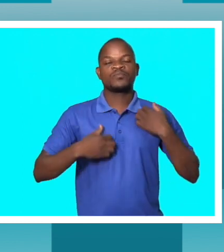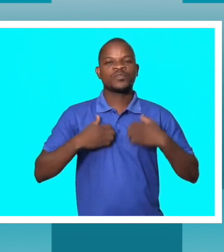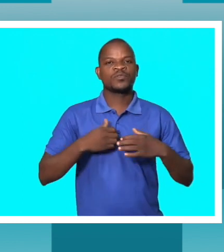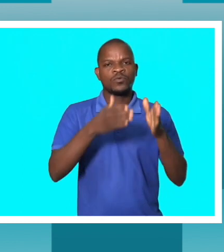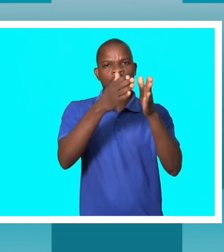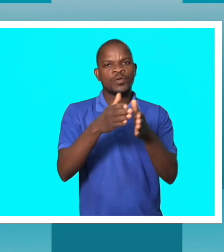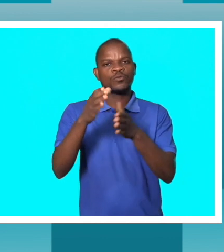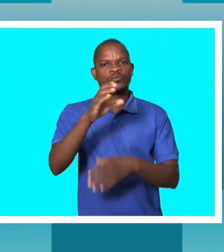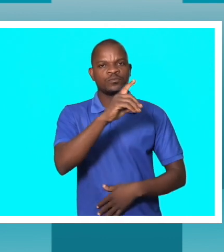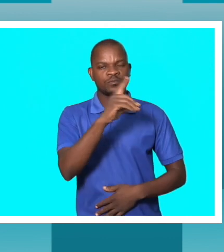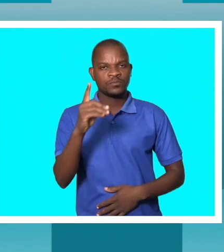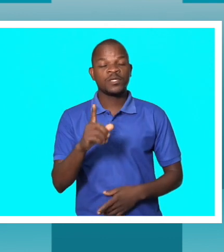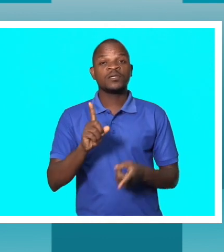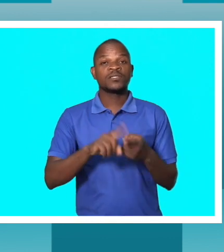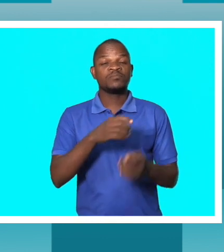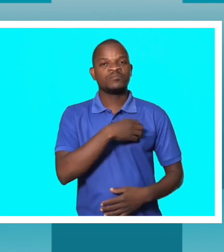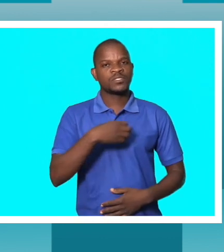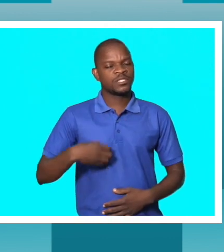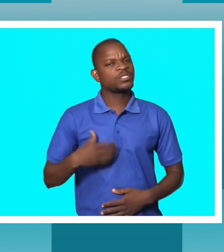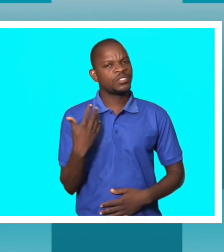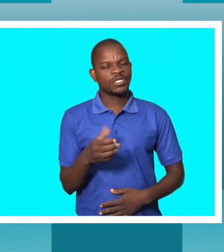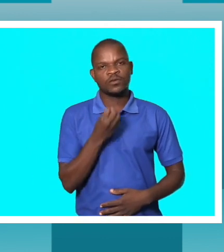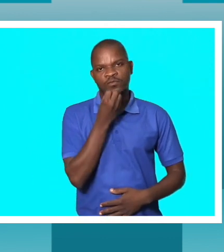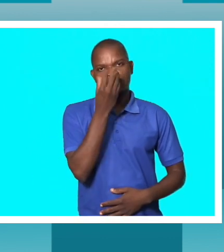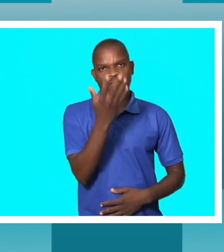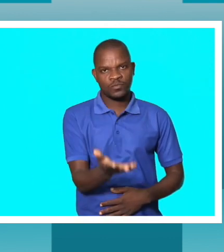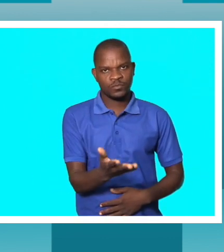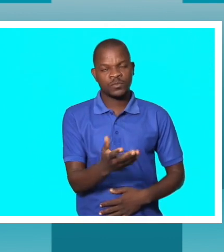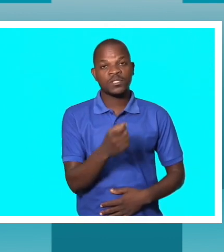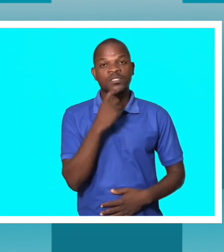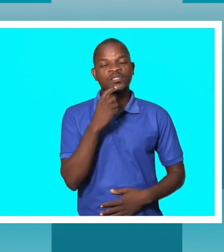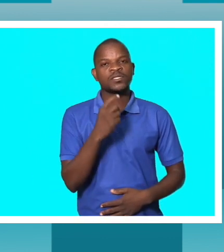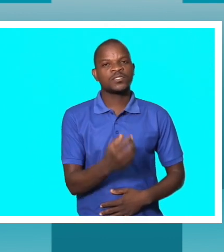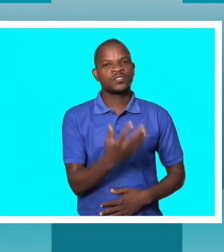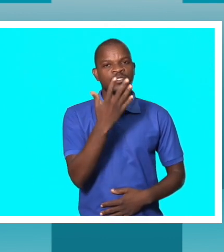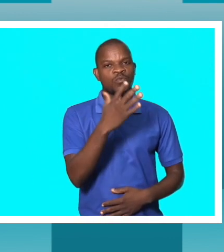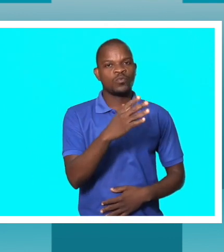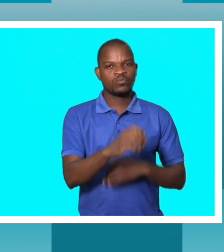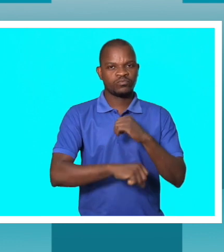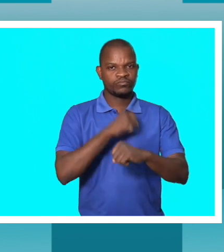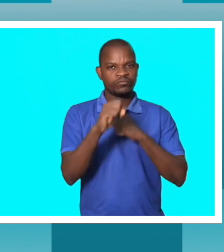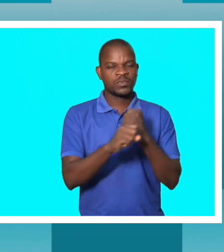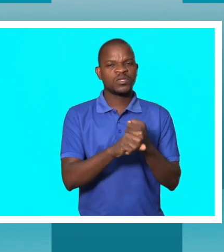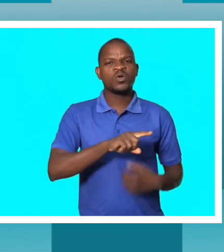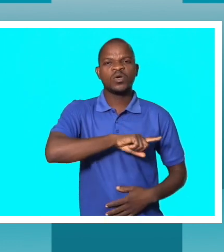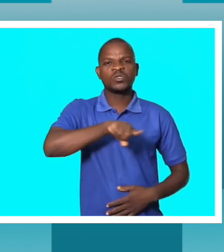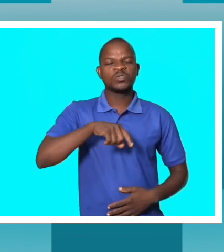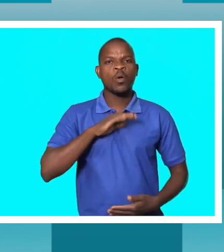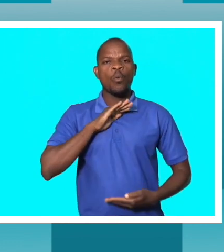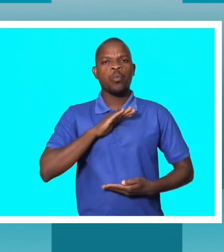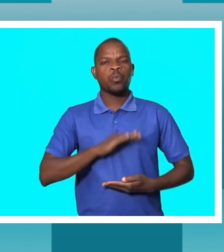das pessoas com deficiência. Nunes assumiu. No próximo período, não iremos